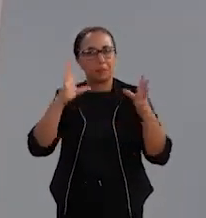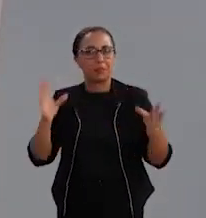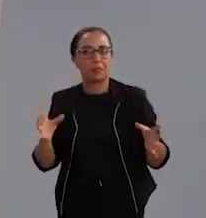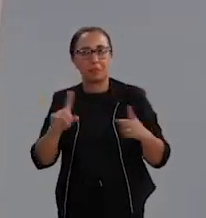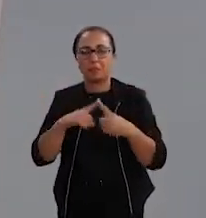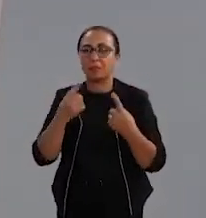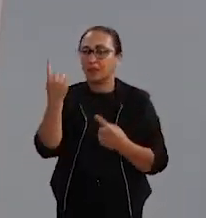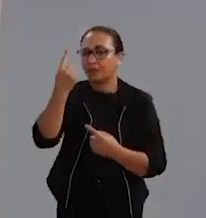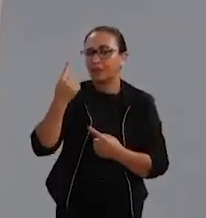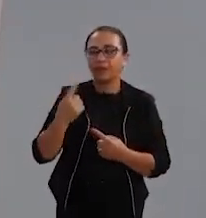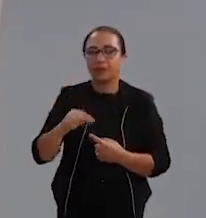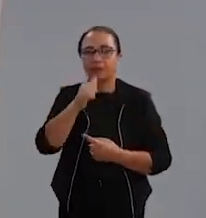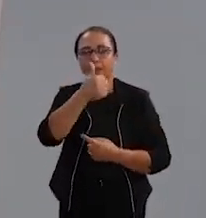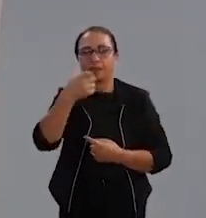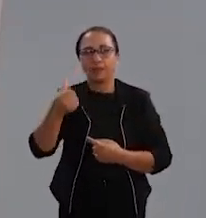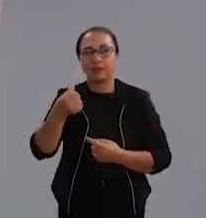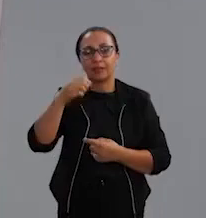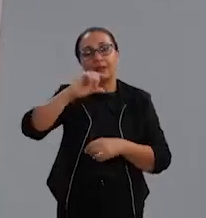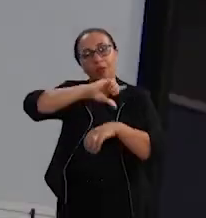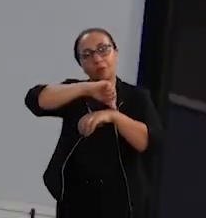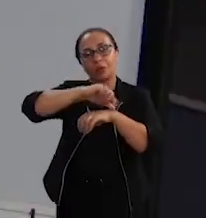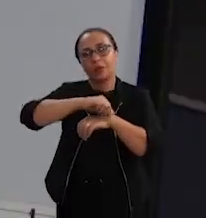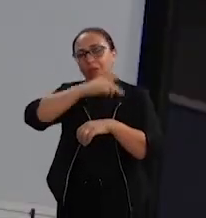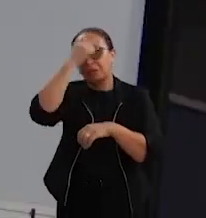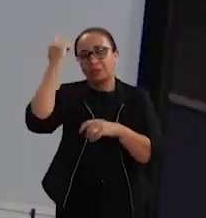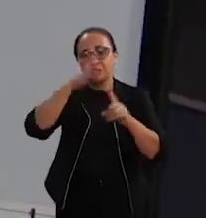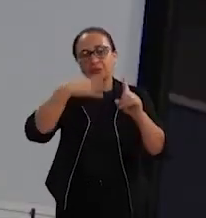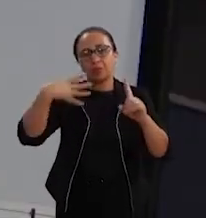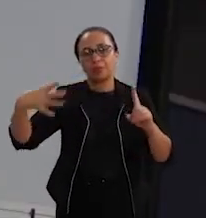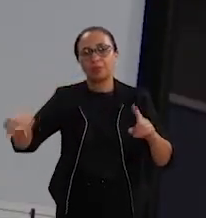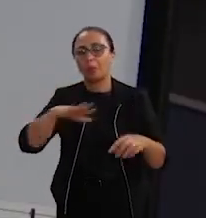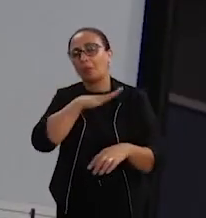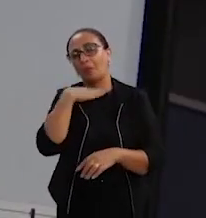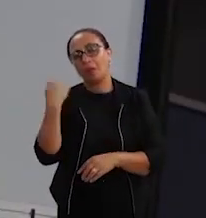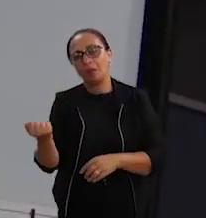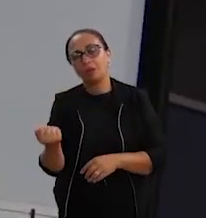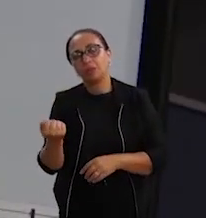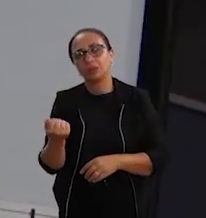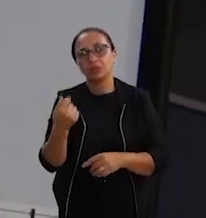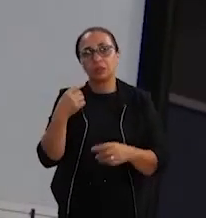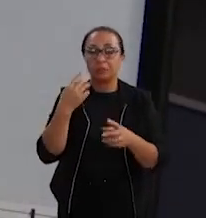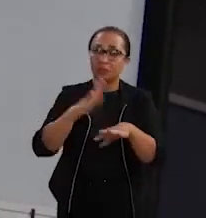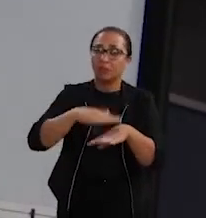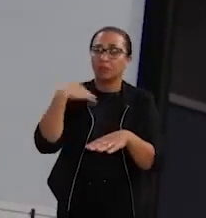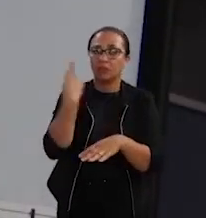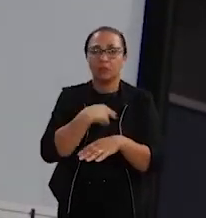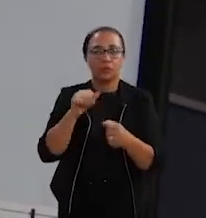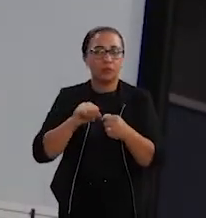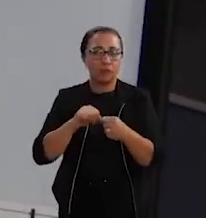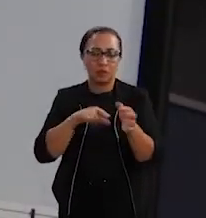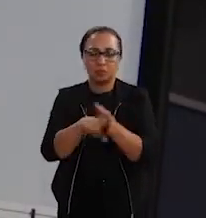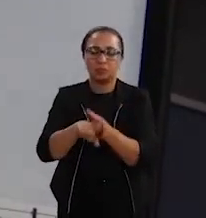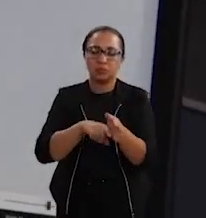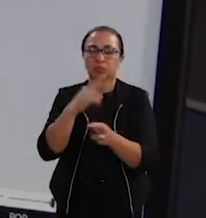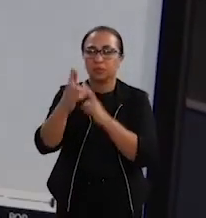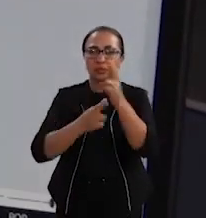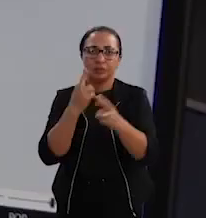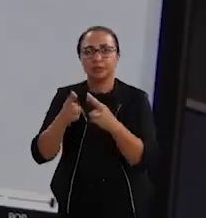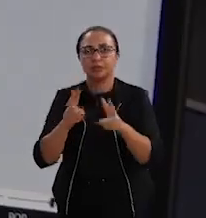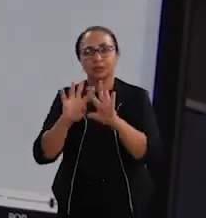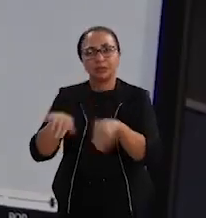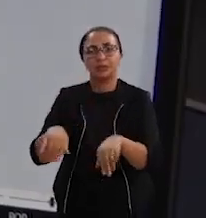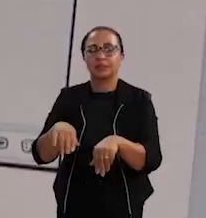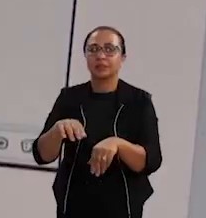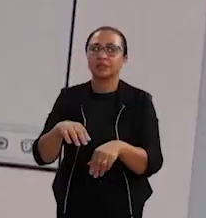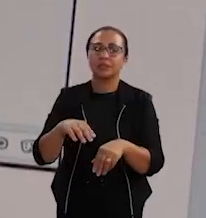imprescritível, mas ainda assim, a cada 16 horas, uma pessoa LGBT morre e, por mais que a gente faça pesquisa em relação a